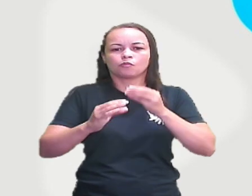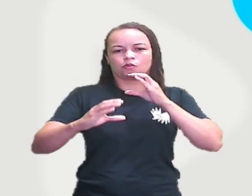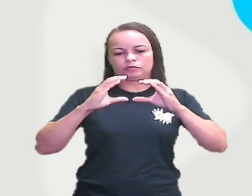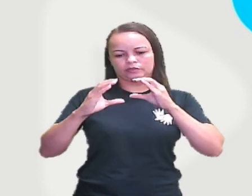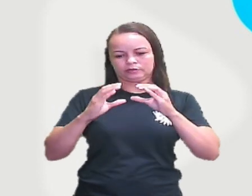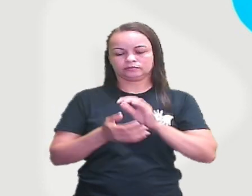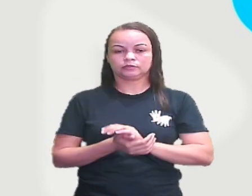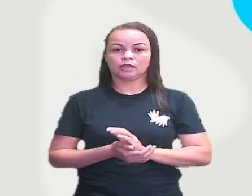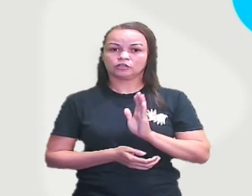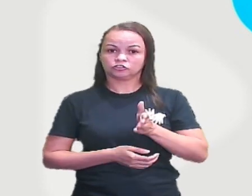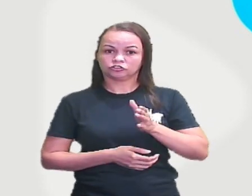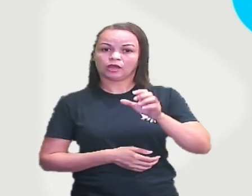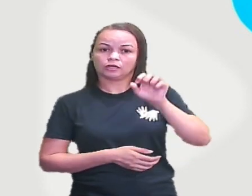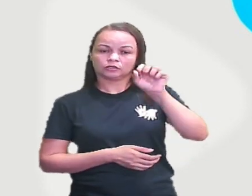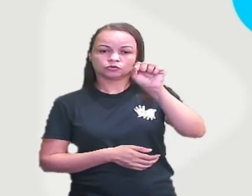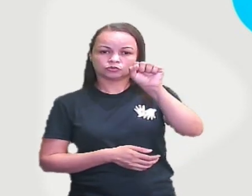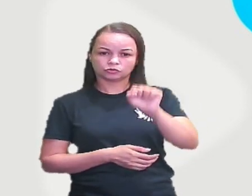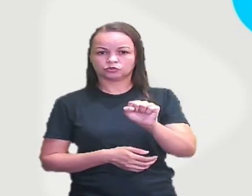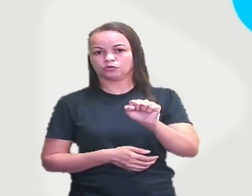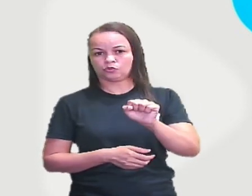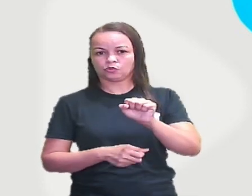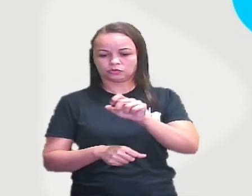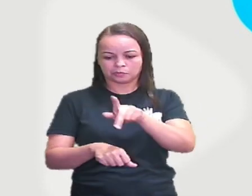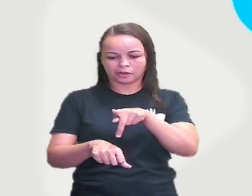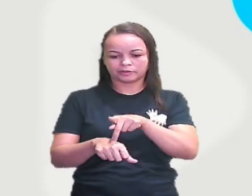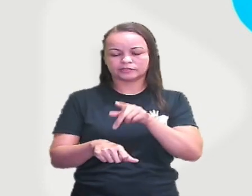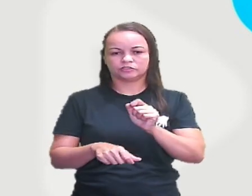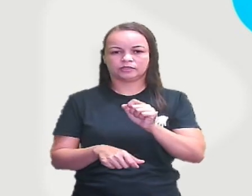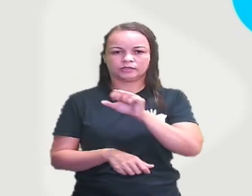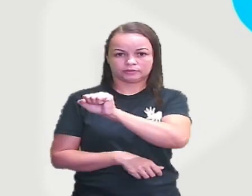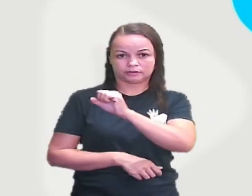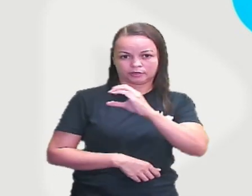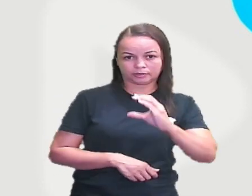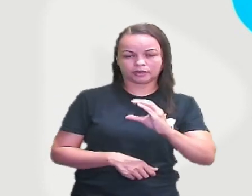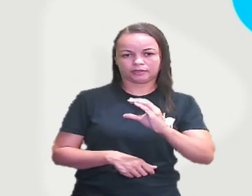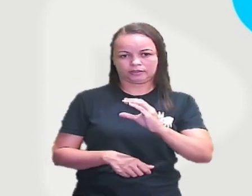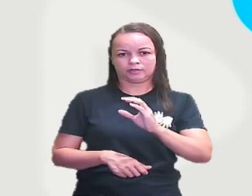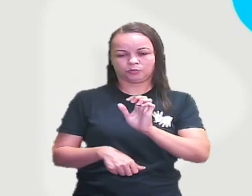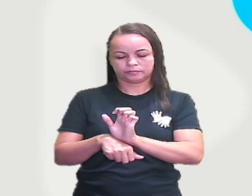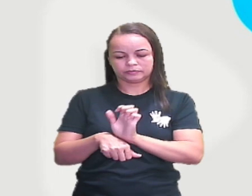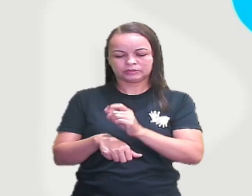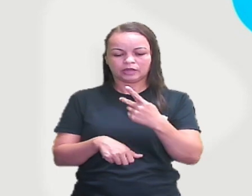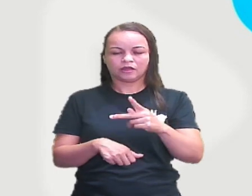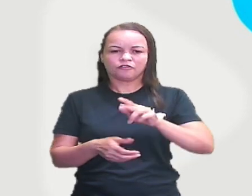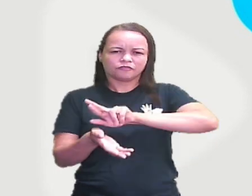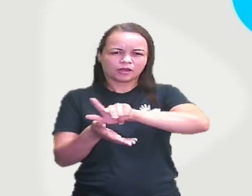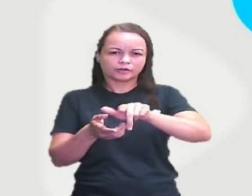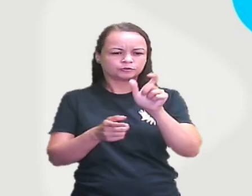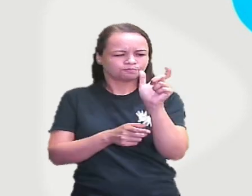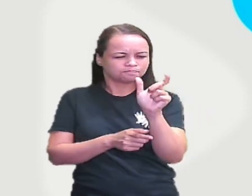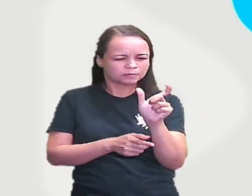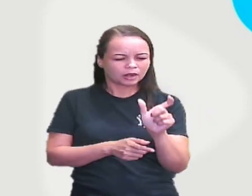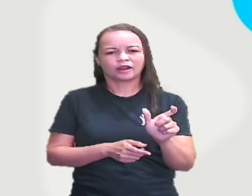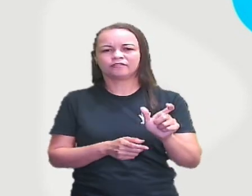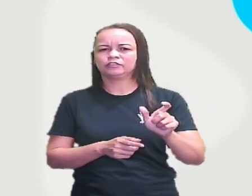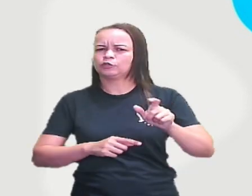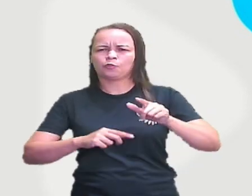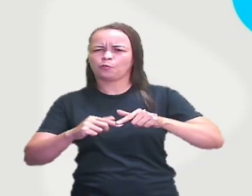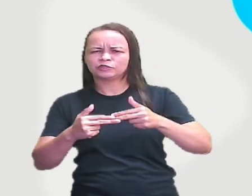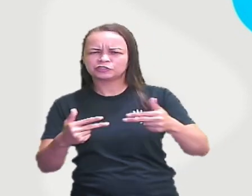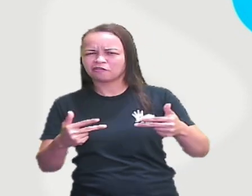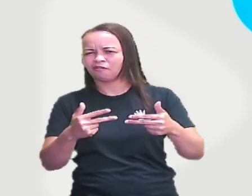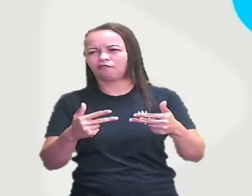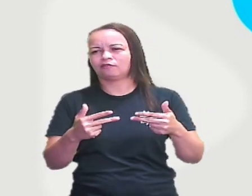sul do país, em Santa Catarina, os sotaques, né, e muitas palavras, são muitos objetos,